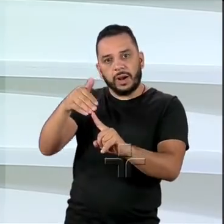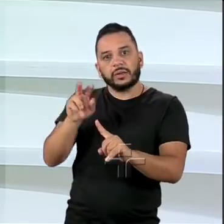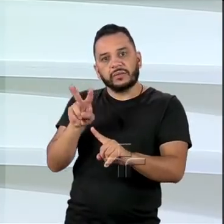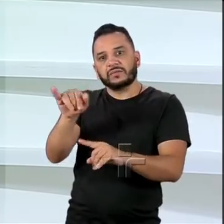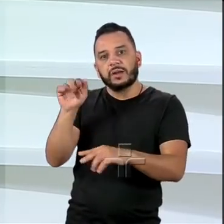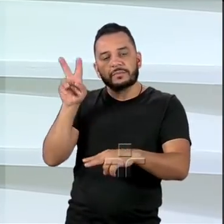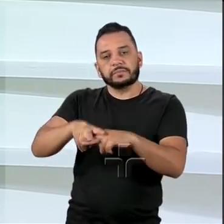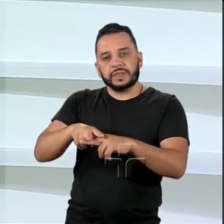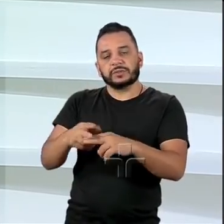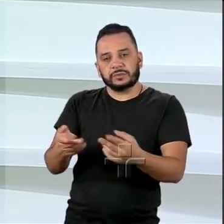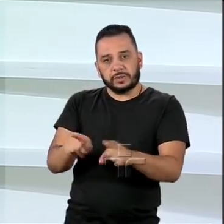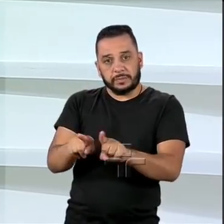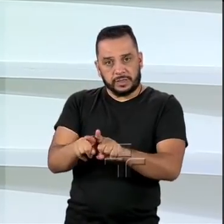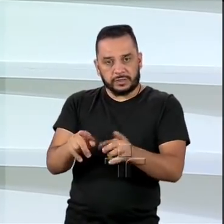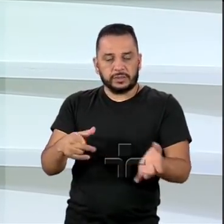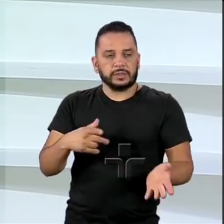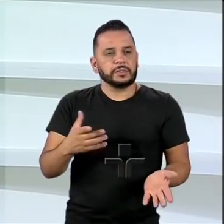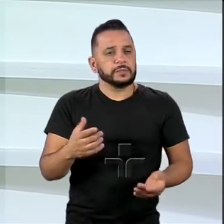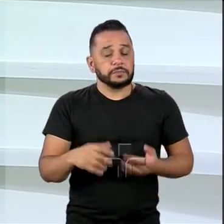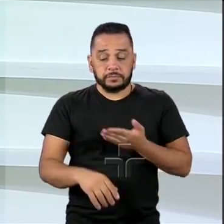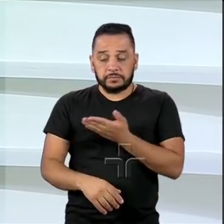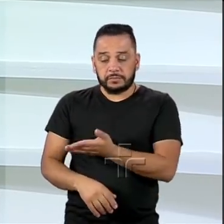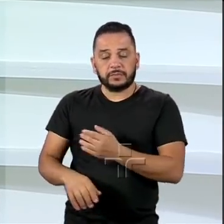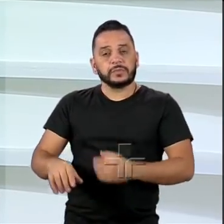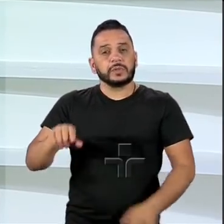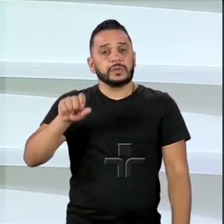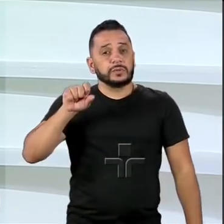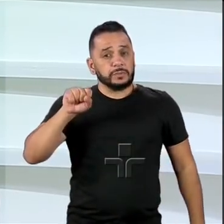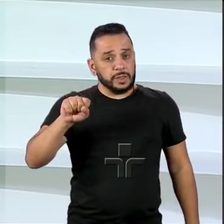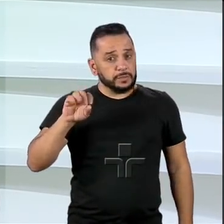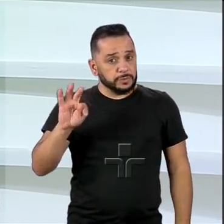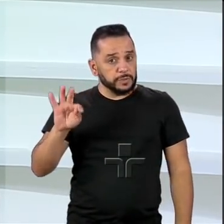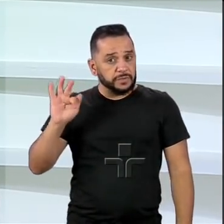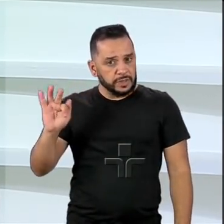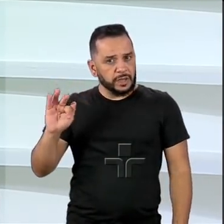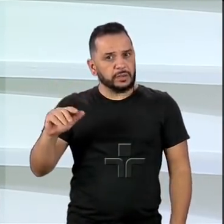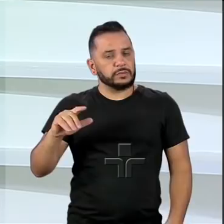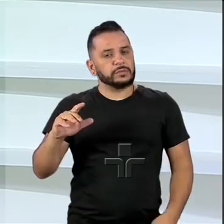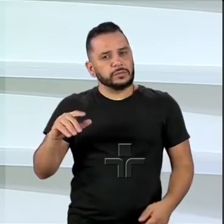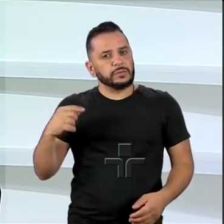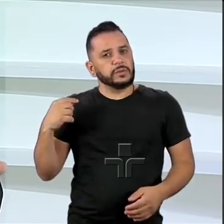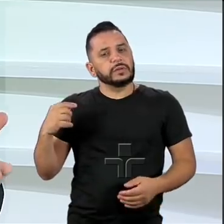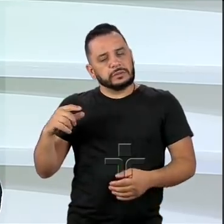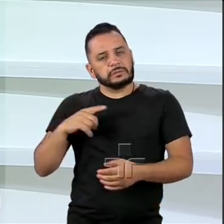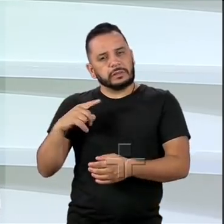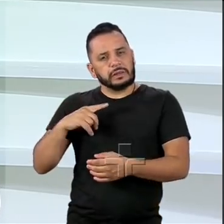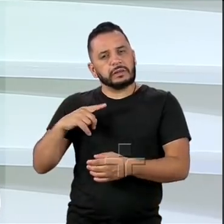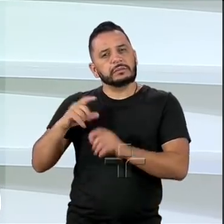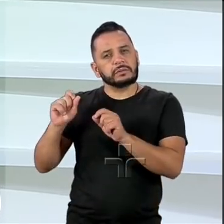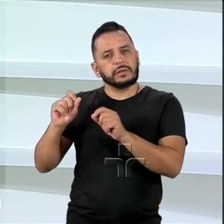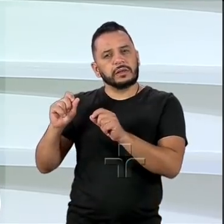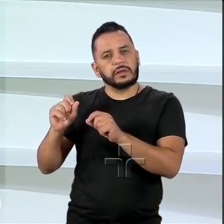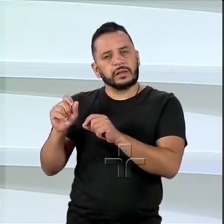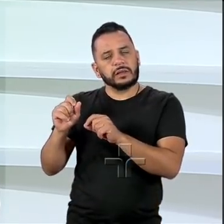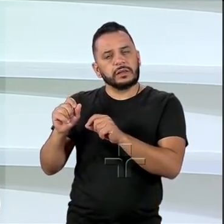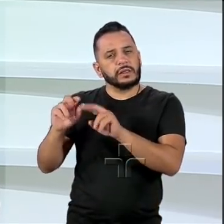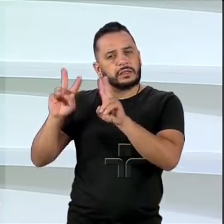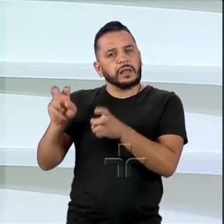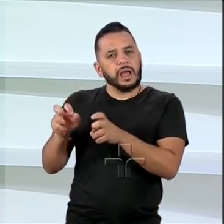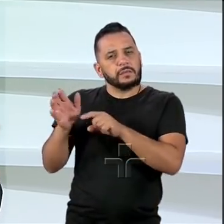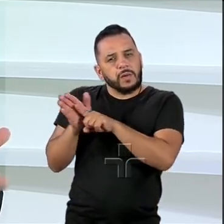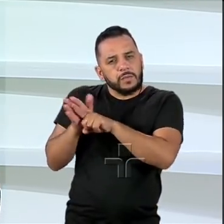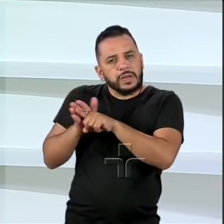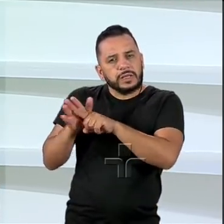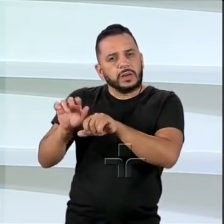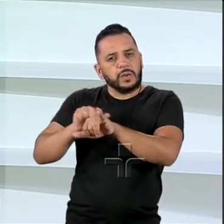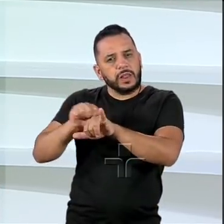como o Supremo Tribunal Federal está tomando decisões acerca principalmente da Operação Lava Jato. E as